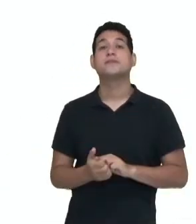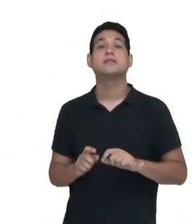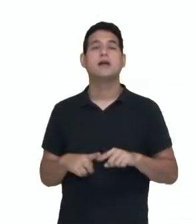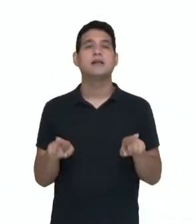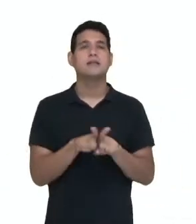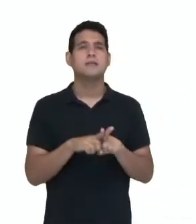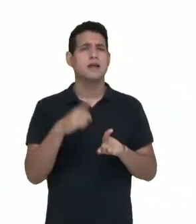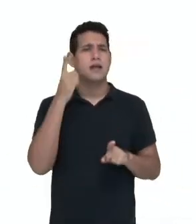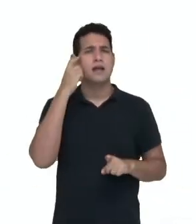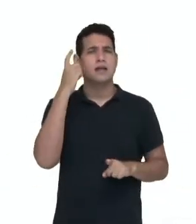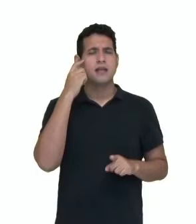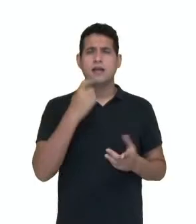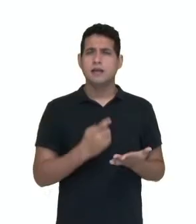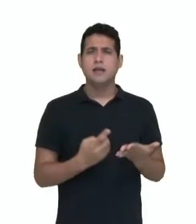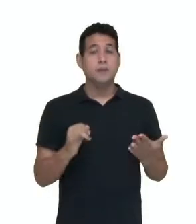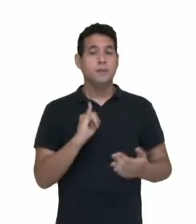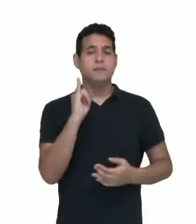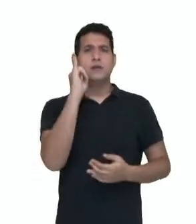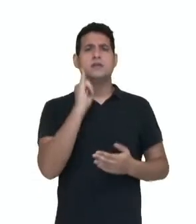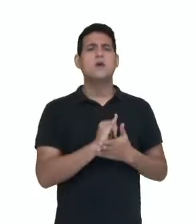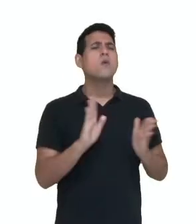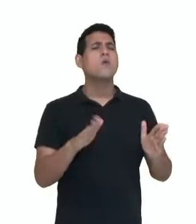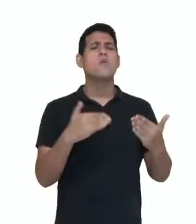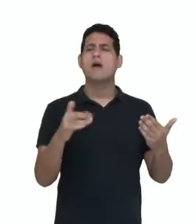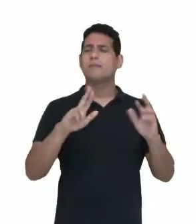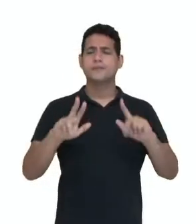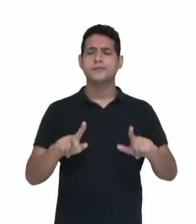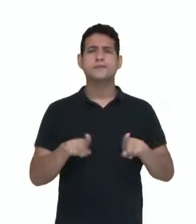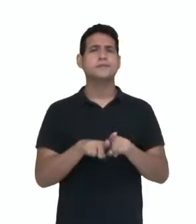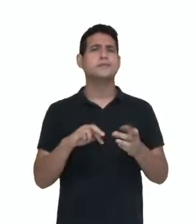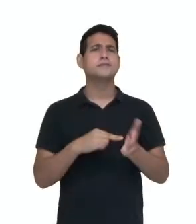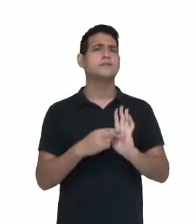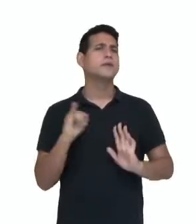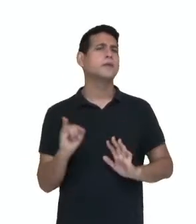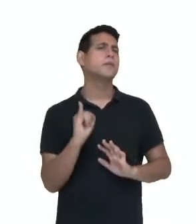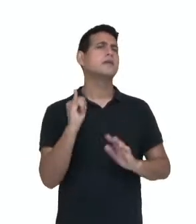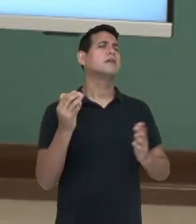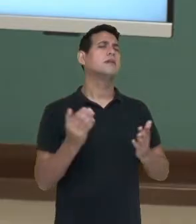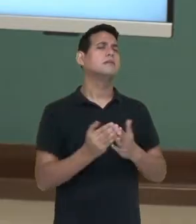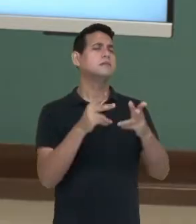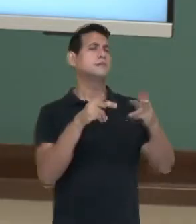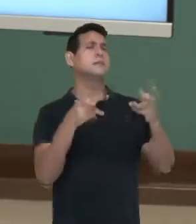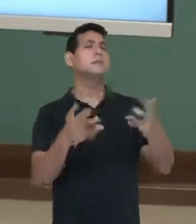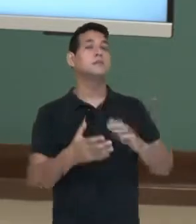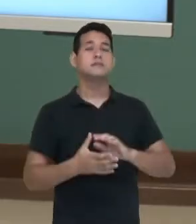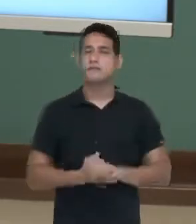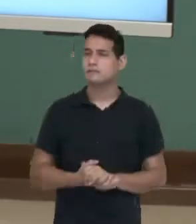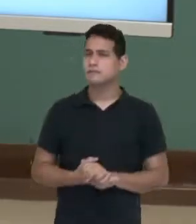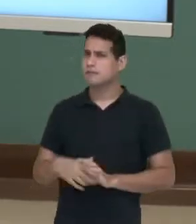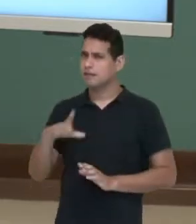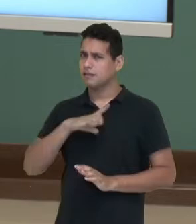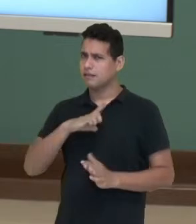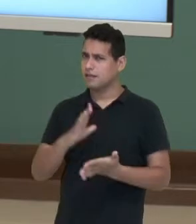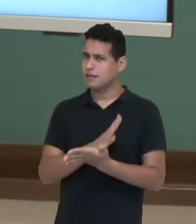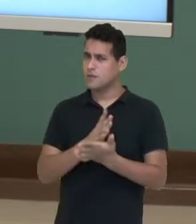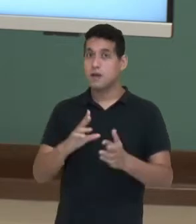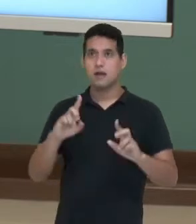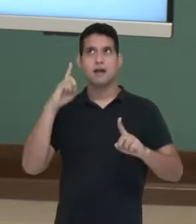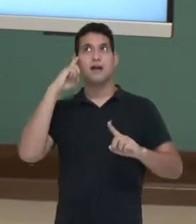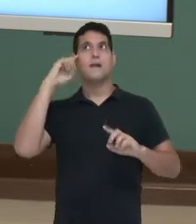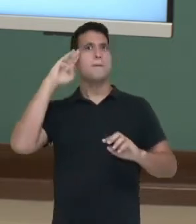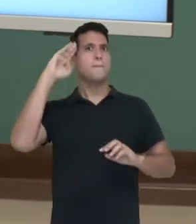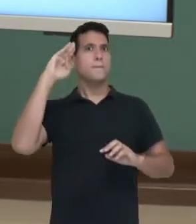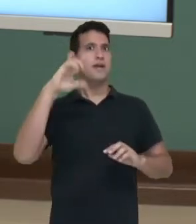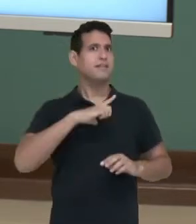Além desses pares ordenados, quais os outros pontos são importantes observarmos? Tem alguns pontos chaves